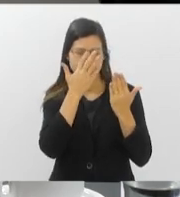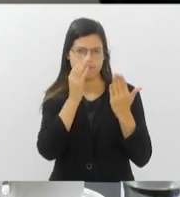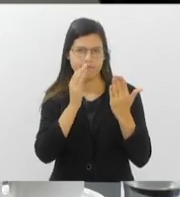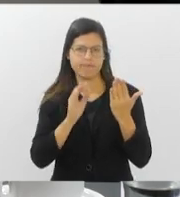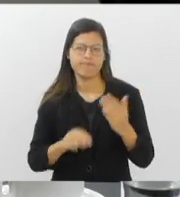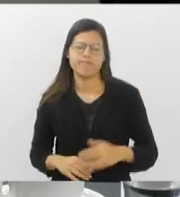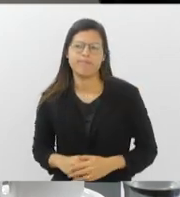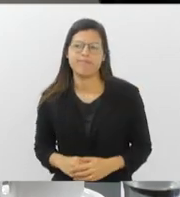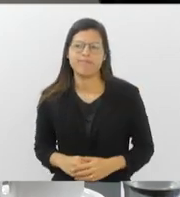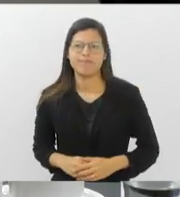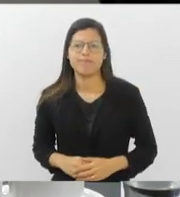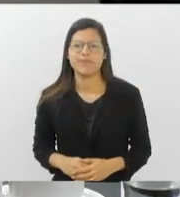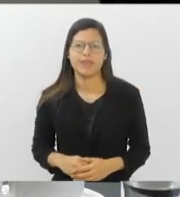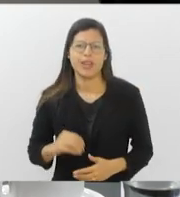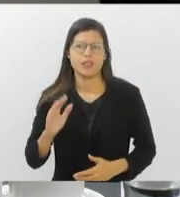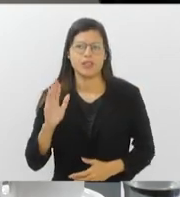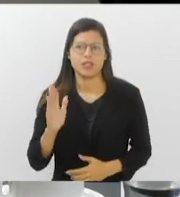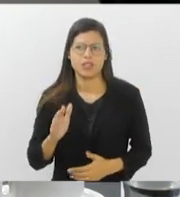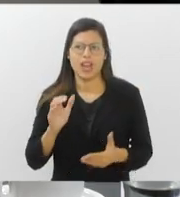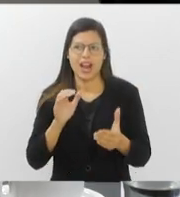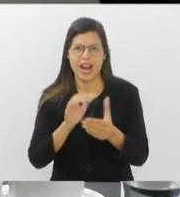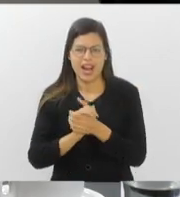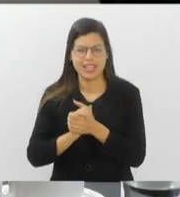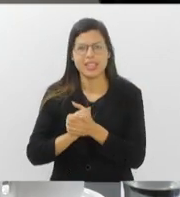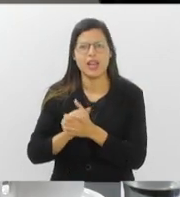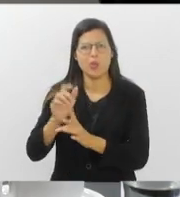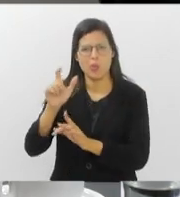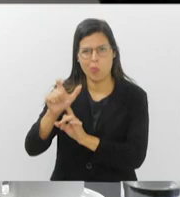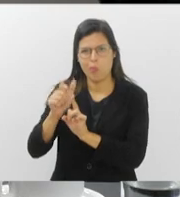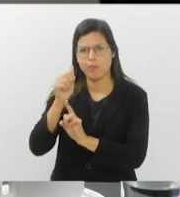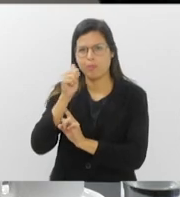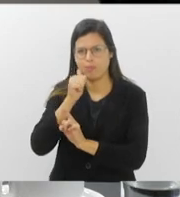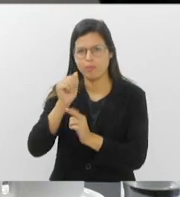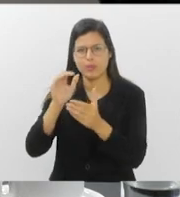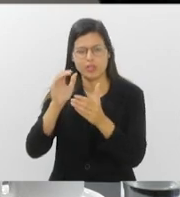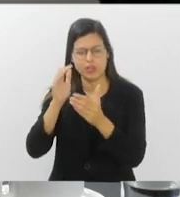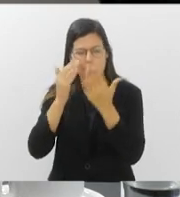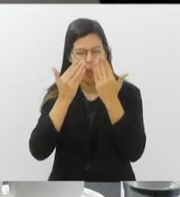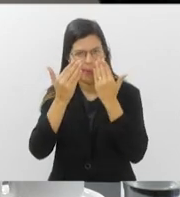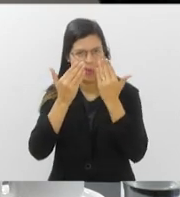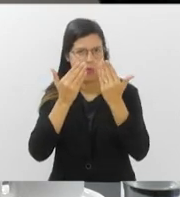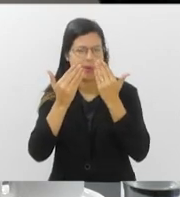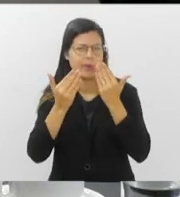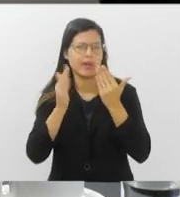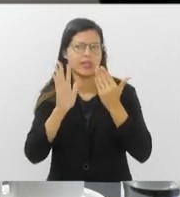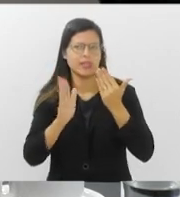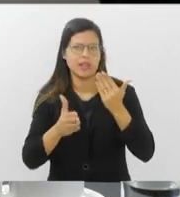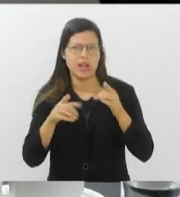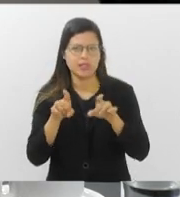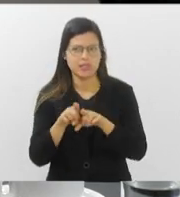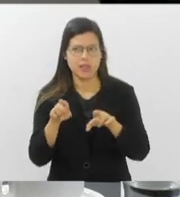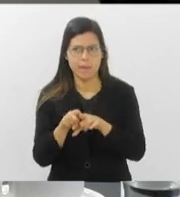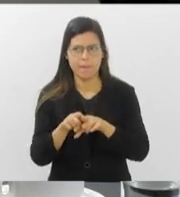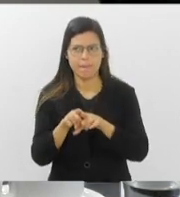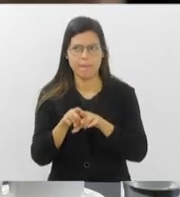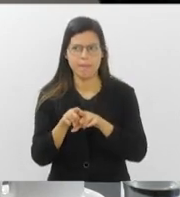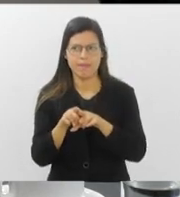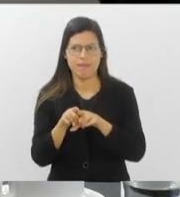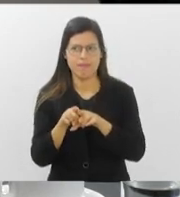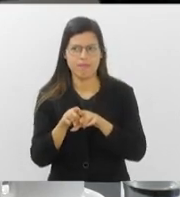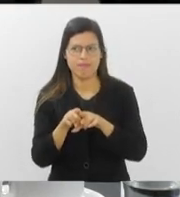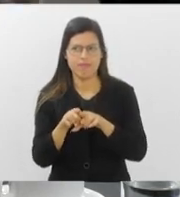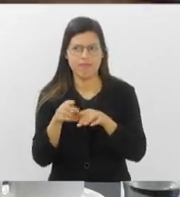Eu já fui casado com psicóloga, já frequentei meios